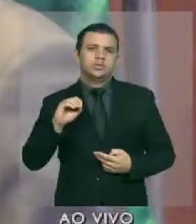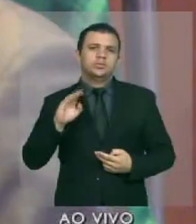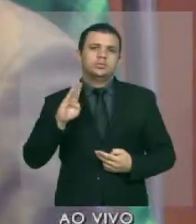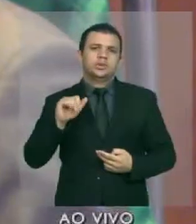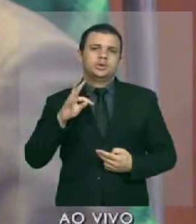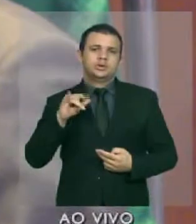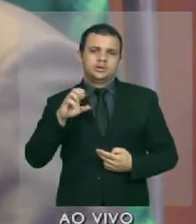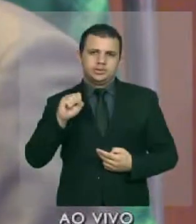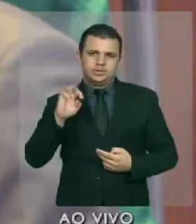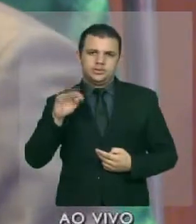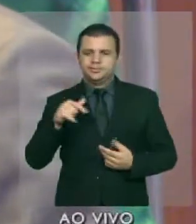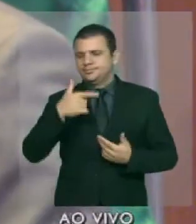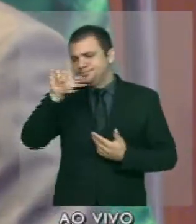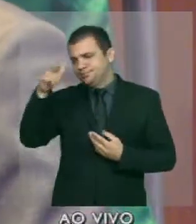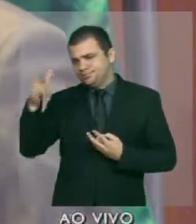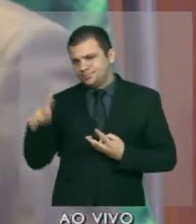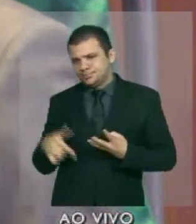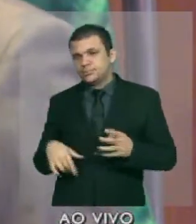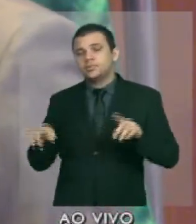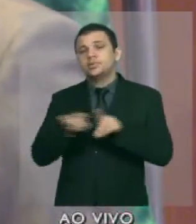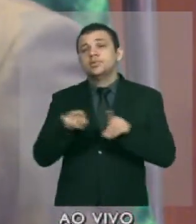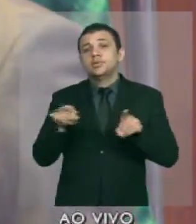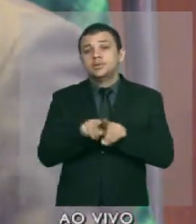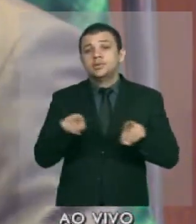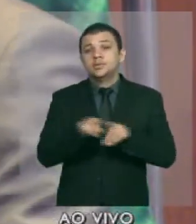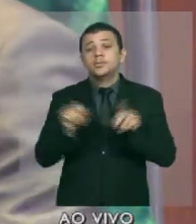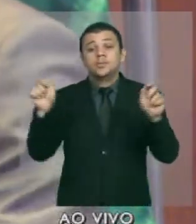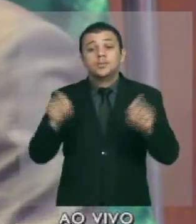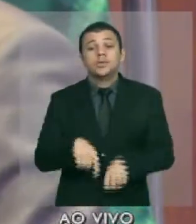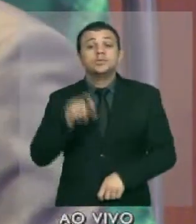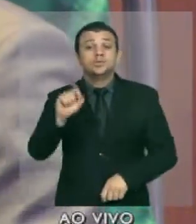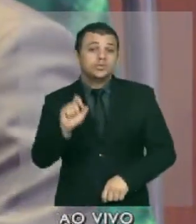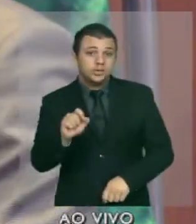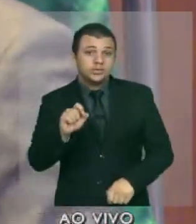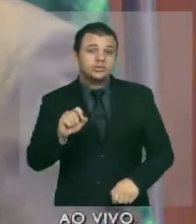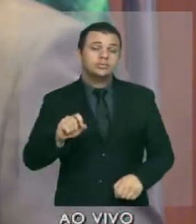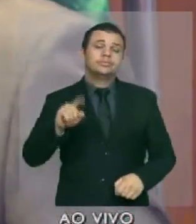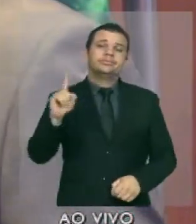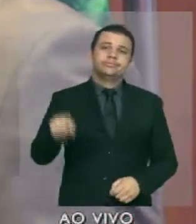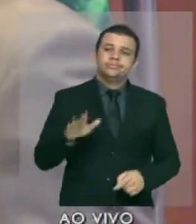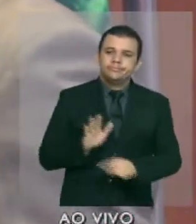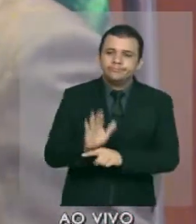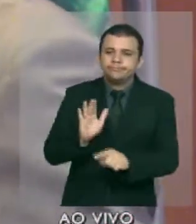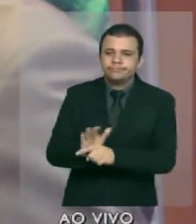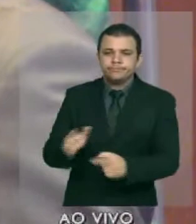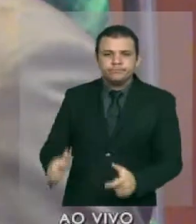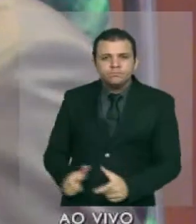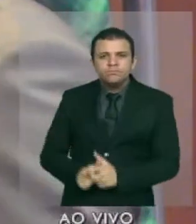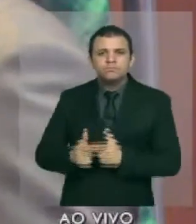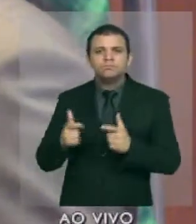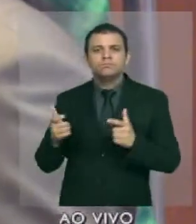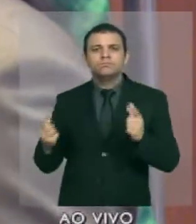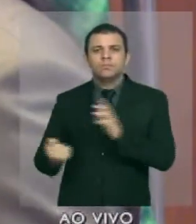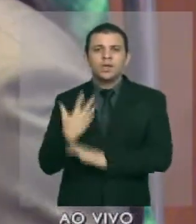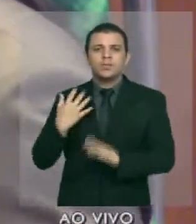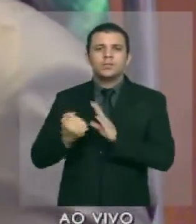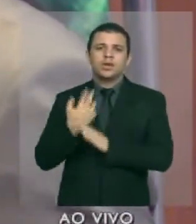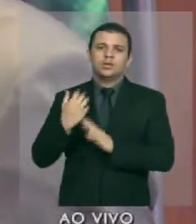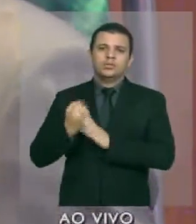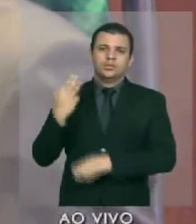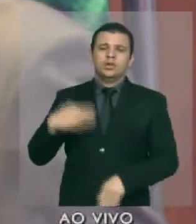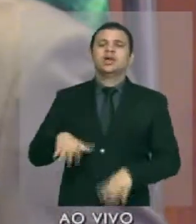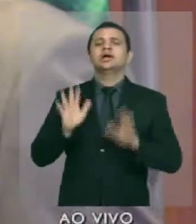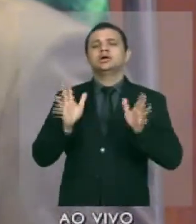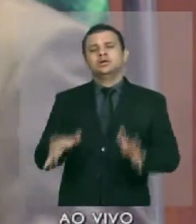podem significar por exemplo é um momento significativo na produção isso já foi identificado no próprio